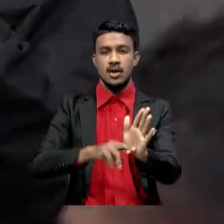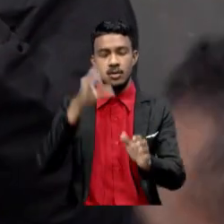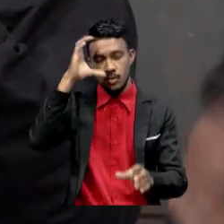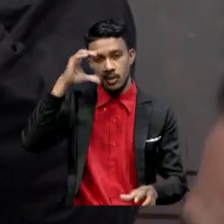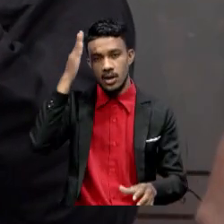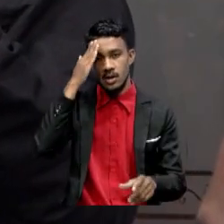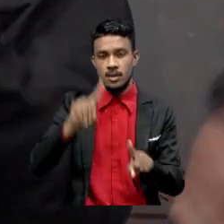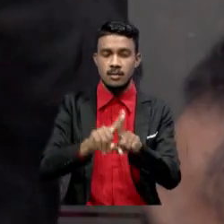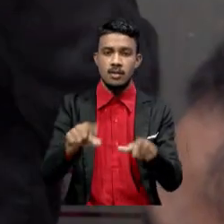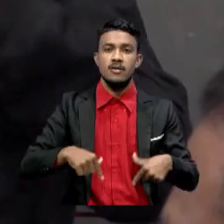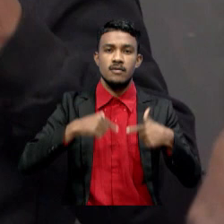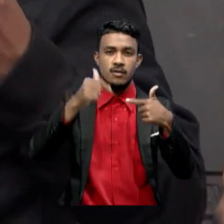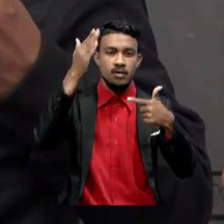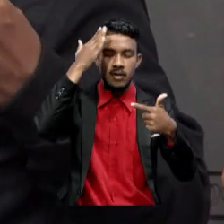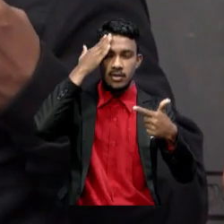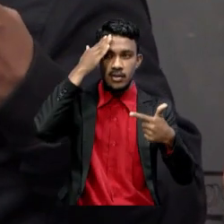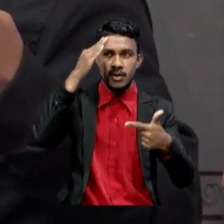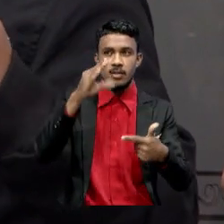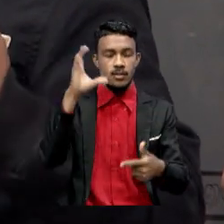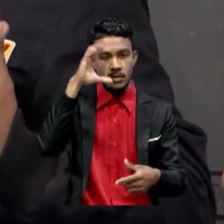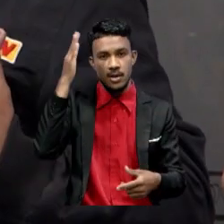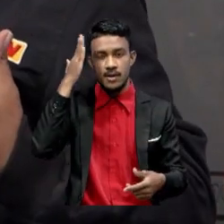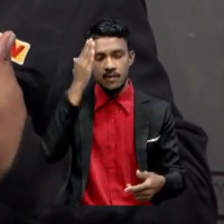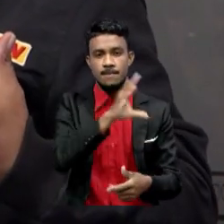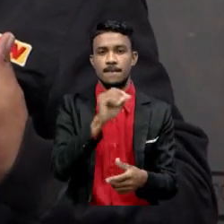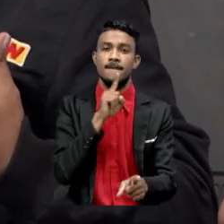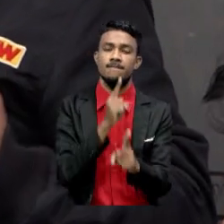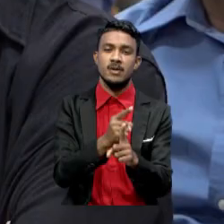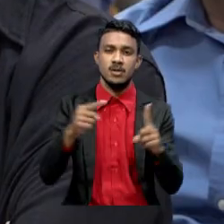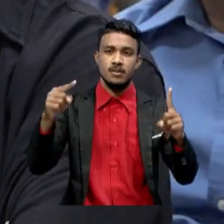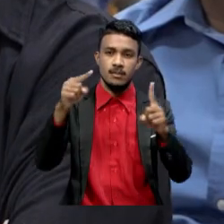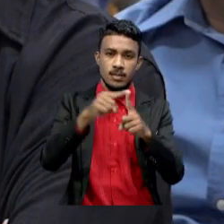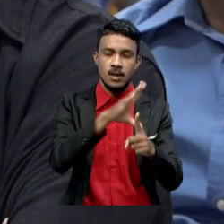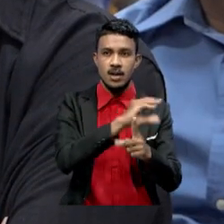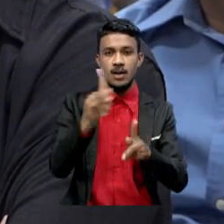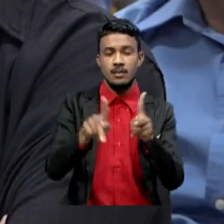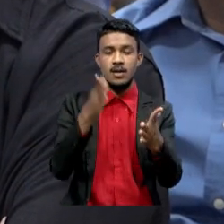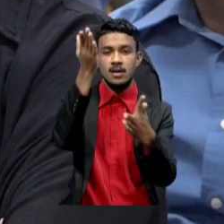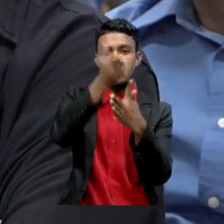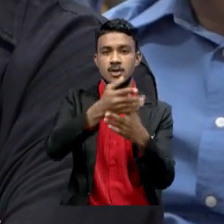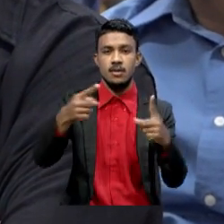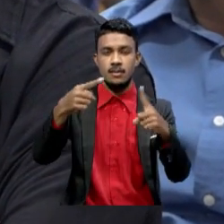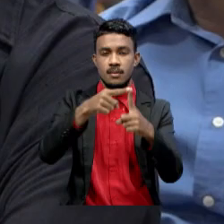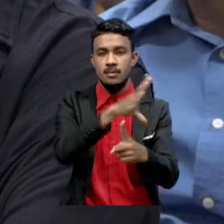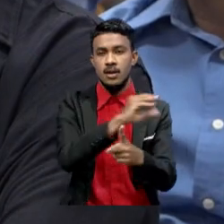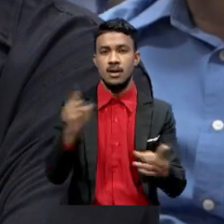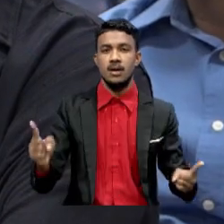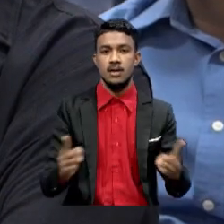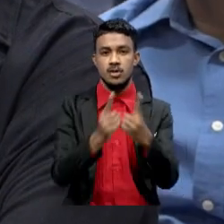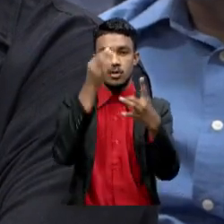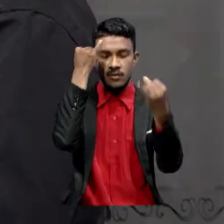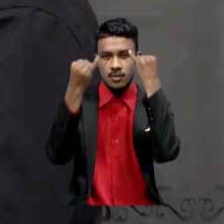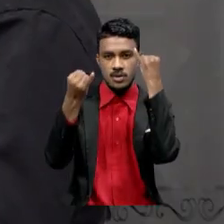suzere resultado pesquisa nebe credível liu, pesquisa ba liu iha consumidor Sira nebe konsumidor. Sumo direita